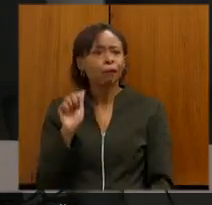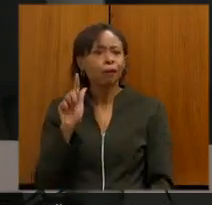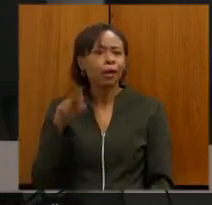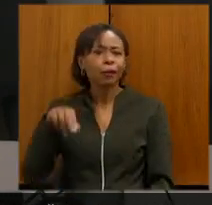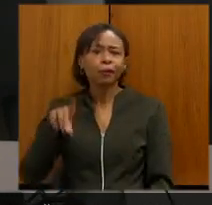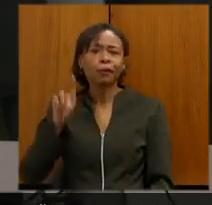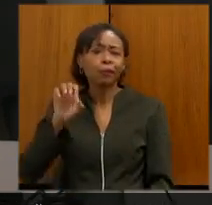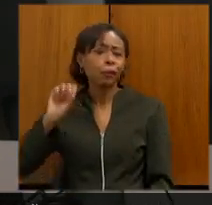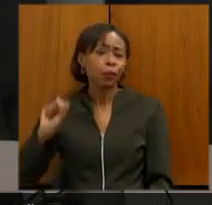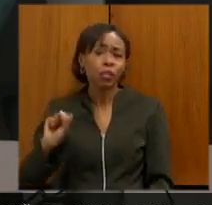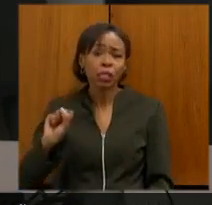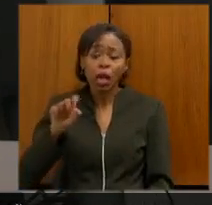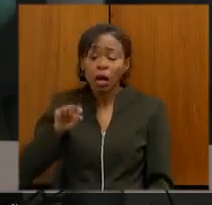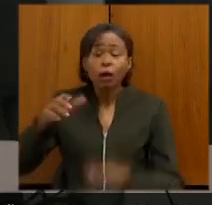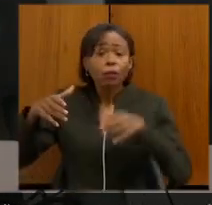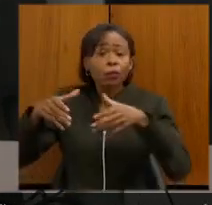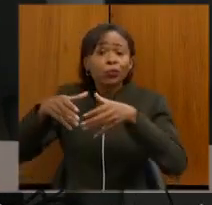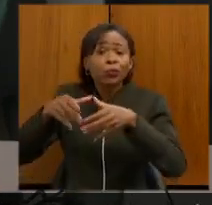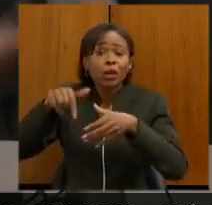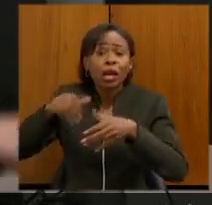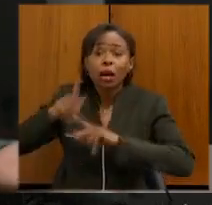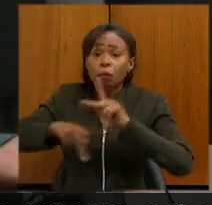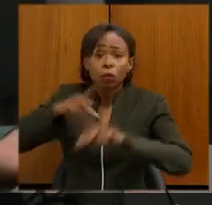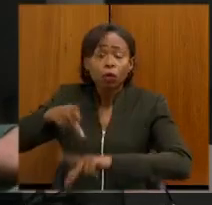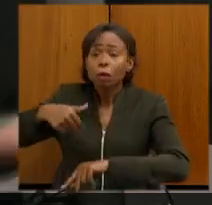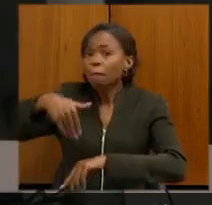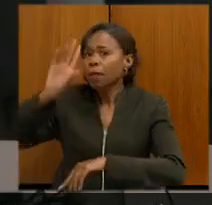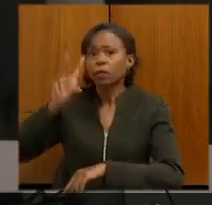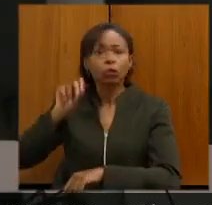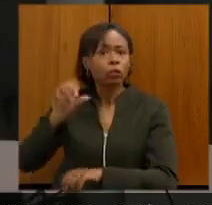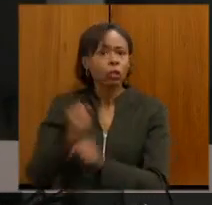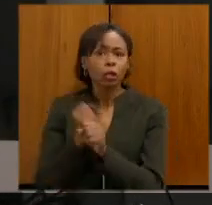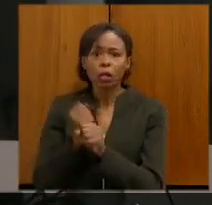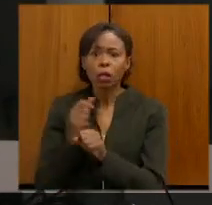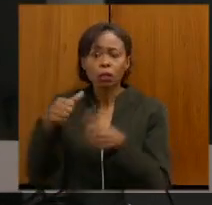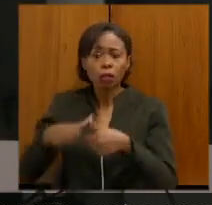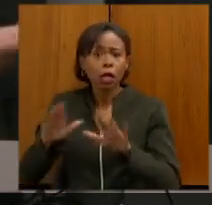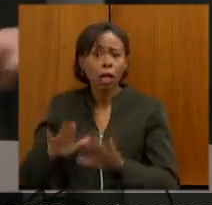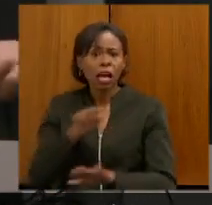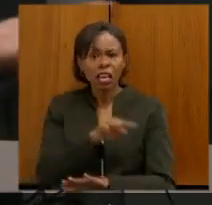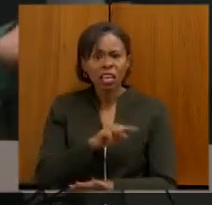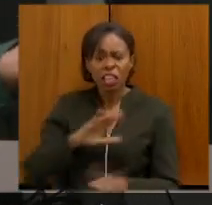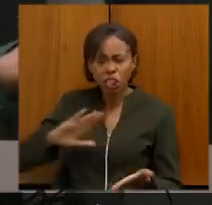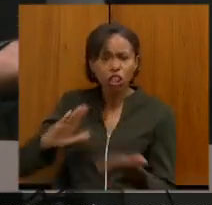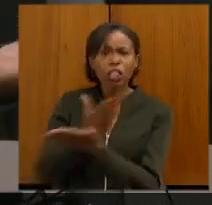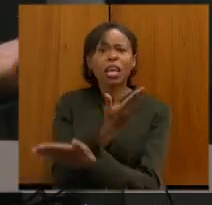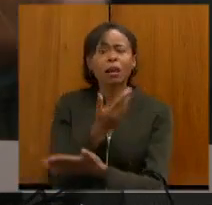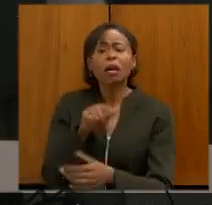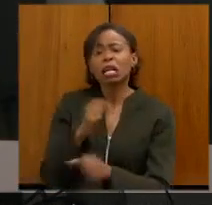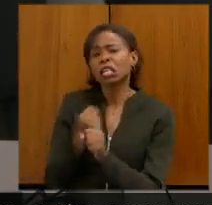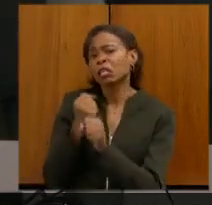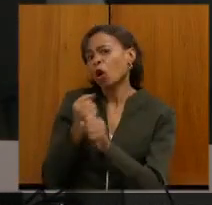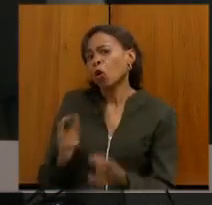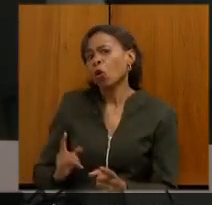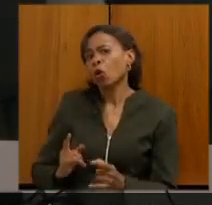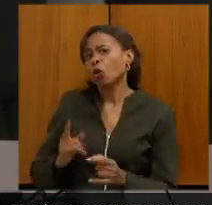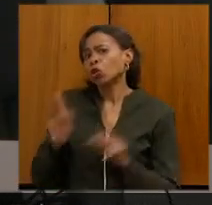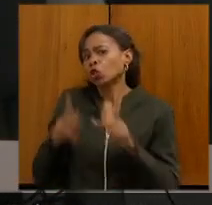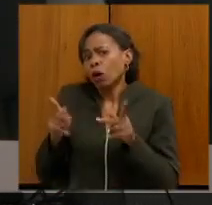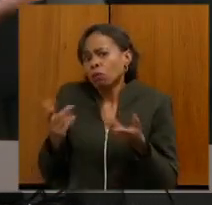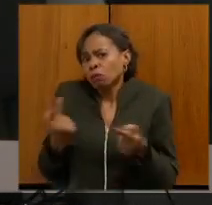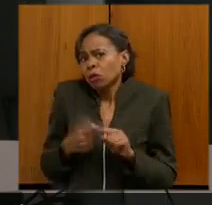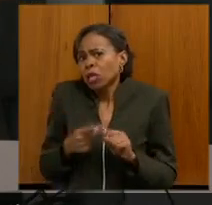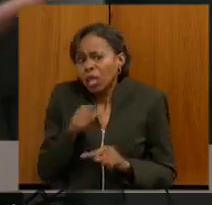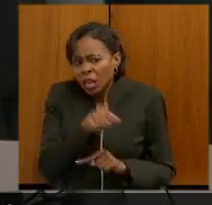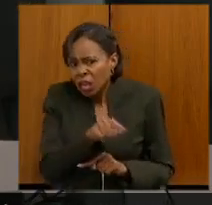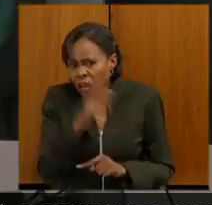50 anos vai quer tomar também para fazer um shopping para dar não sei para quem Porque não falou comigo eu não vejo ele na rua eu não vejo no meio